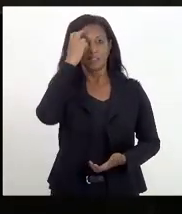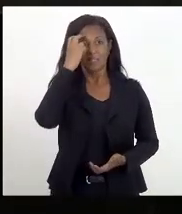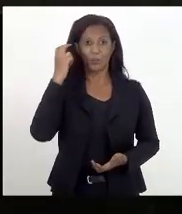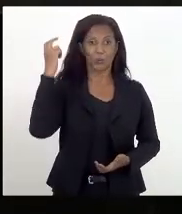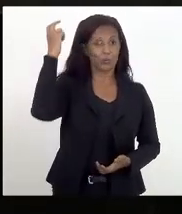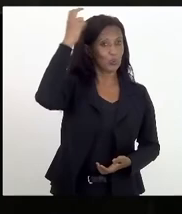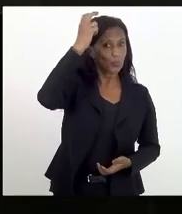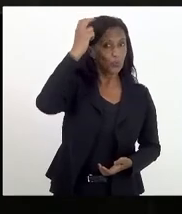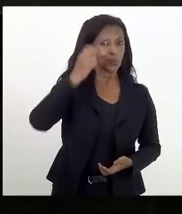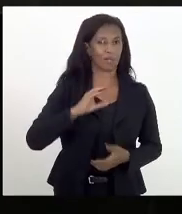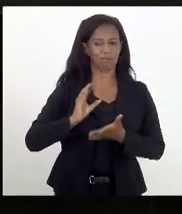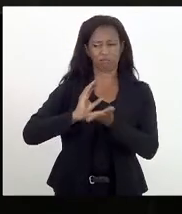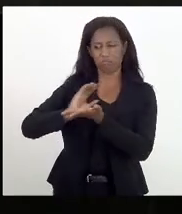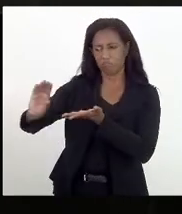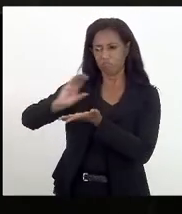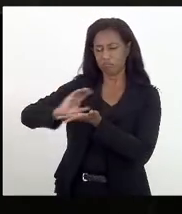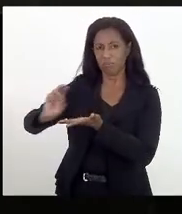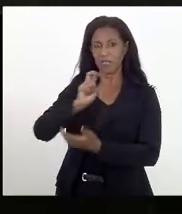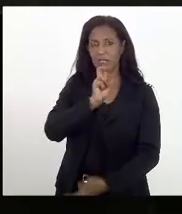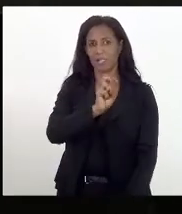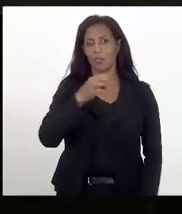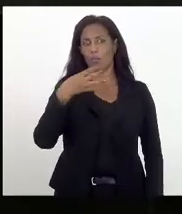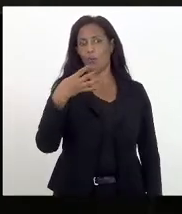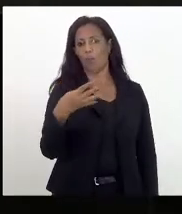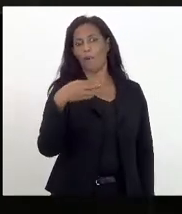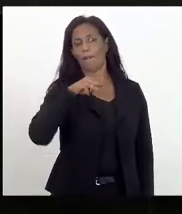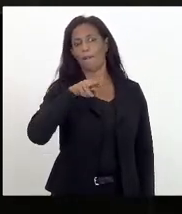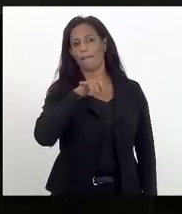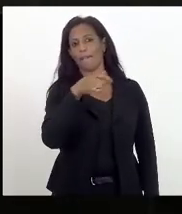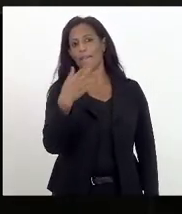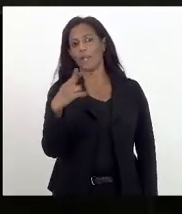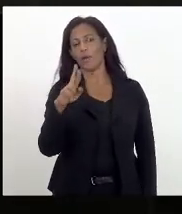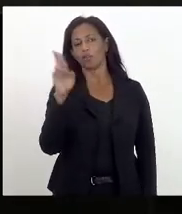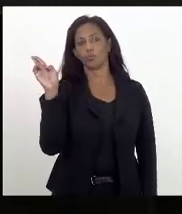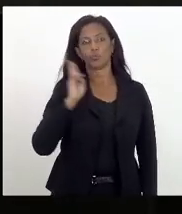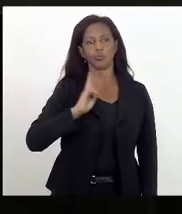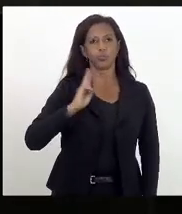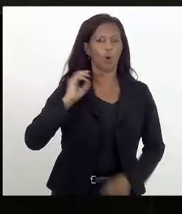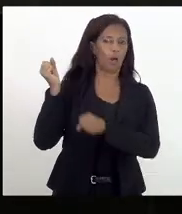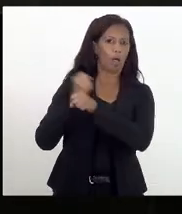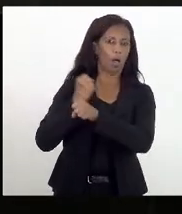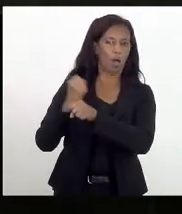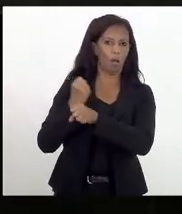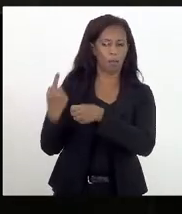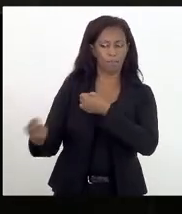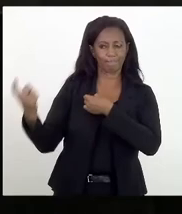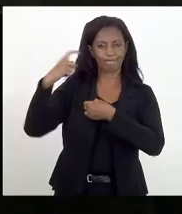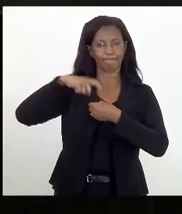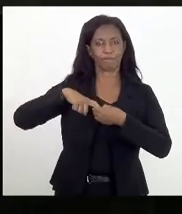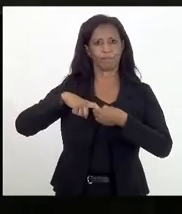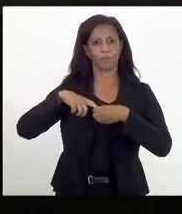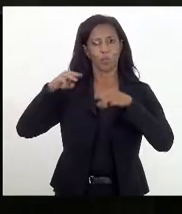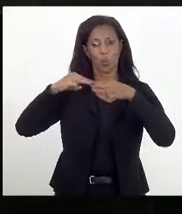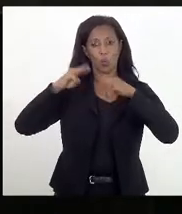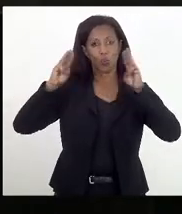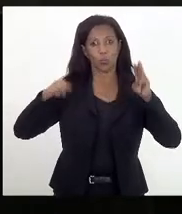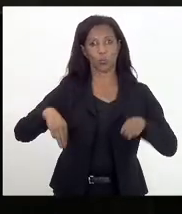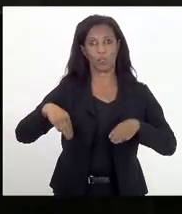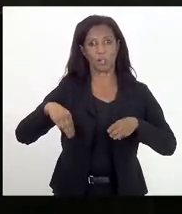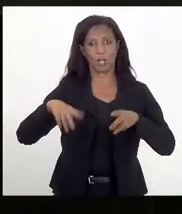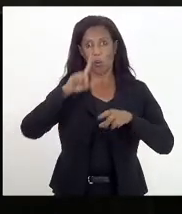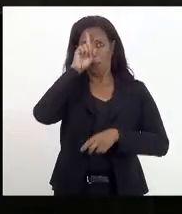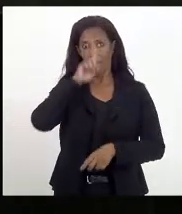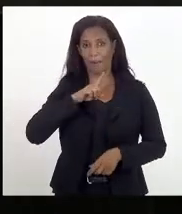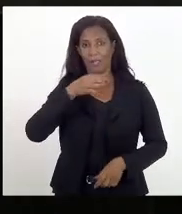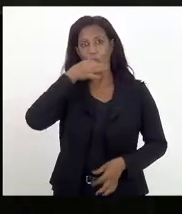Deputado Aliomar investimento de 54 milhões de reais obras serão retomadas Museu da Imagem e do